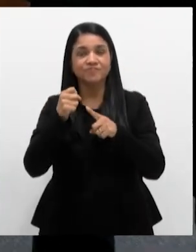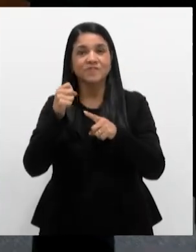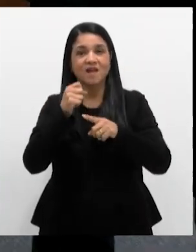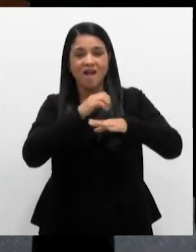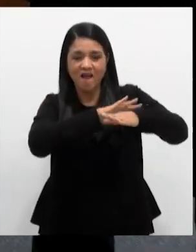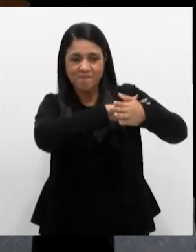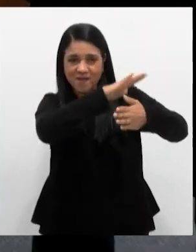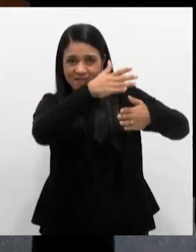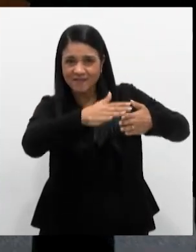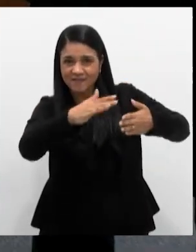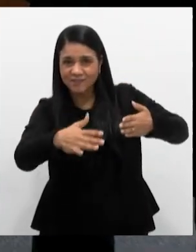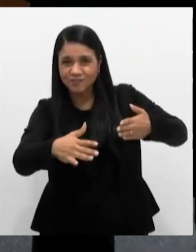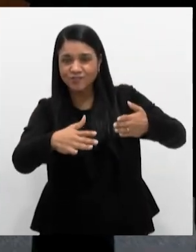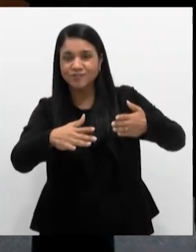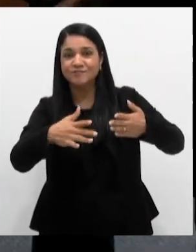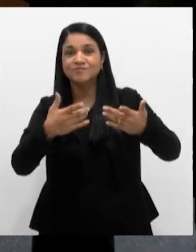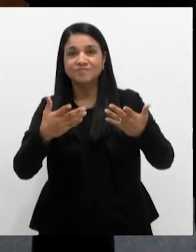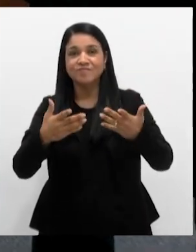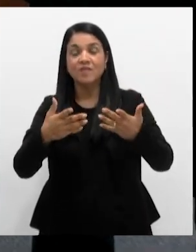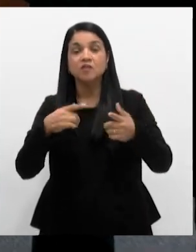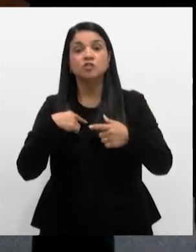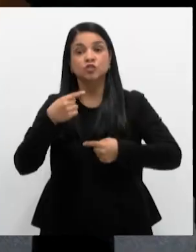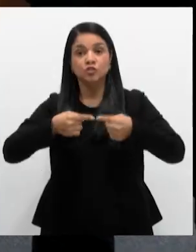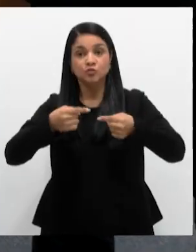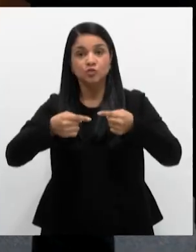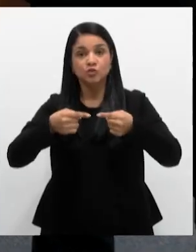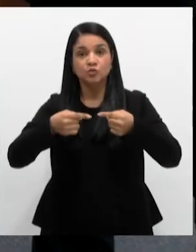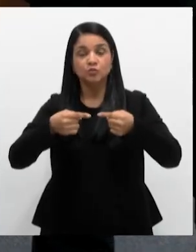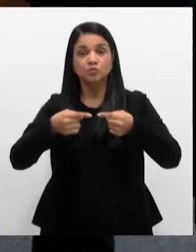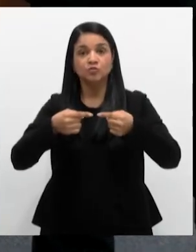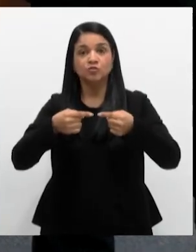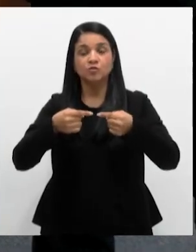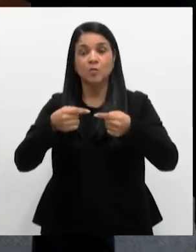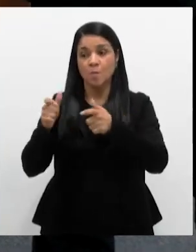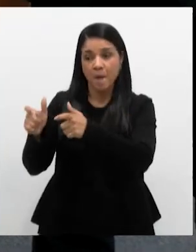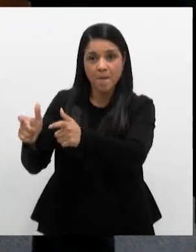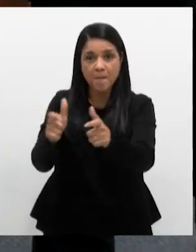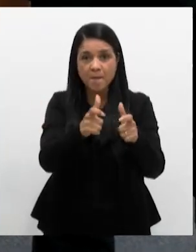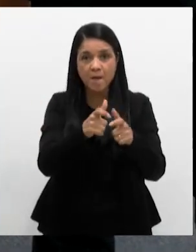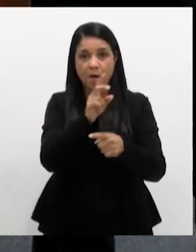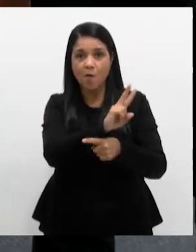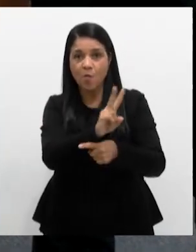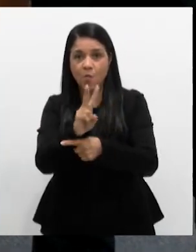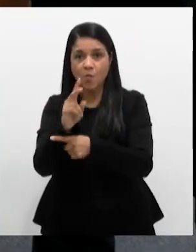Atlântica. Estamos discutindo a ampliação de unidades de conservação e